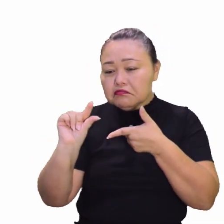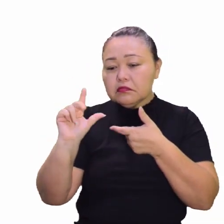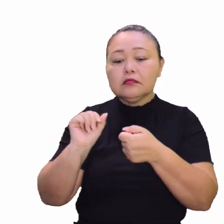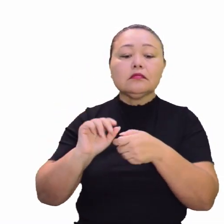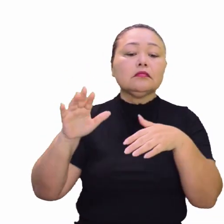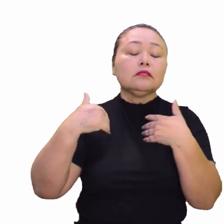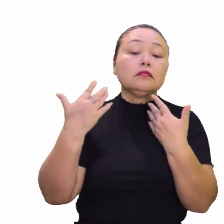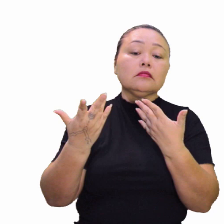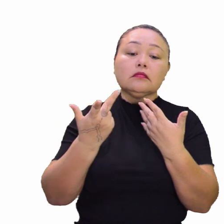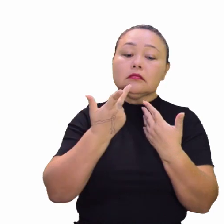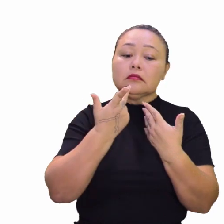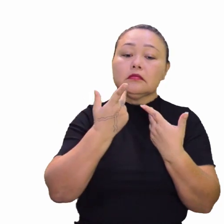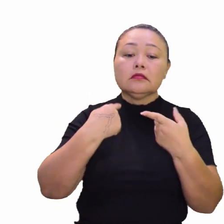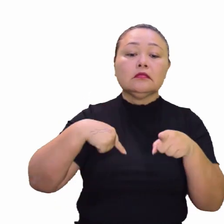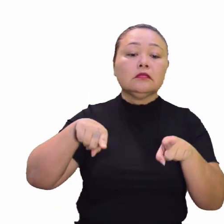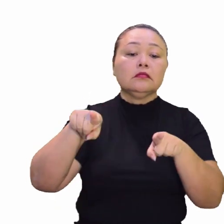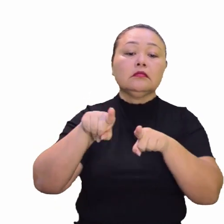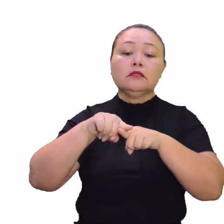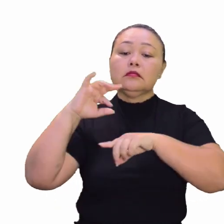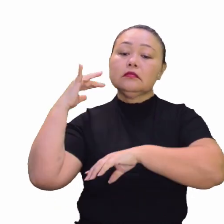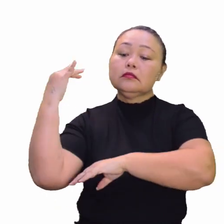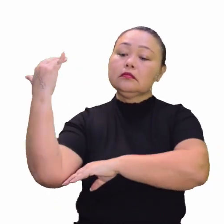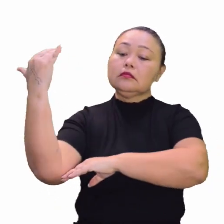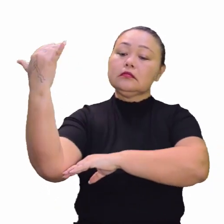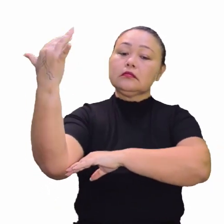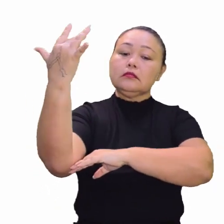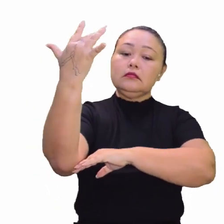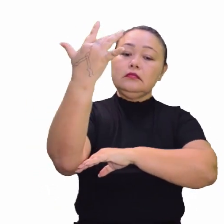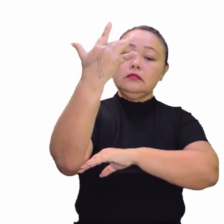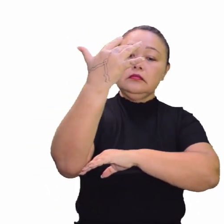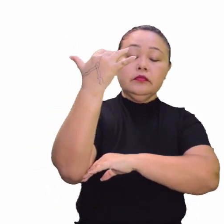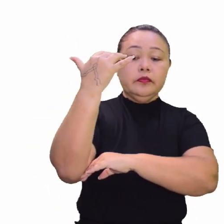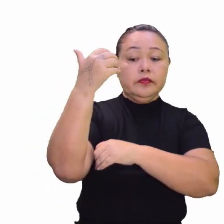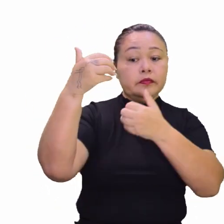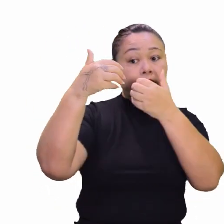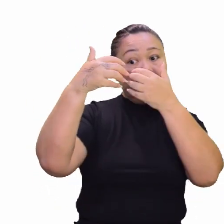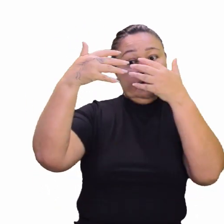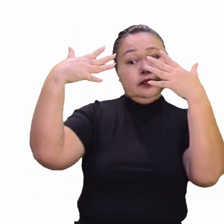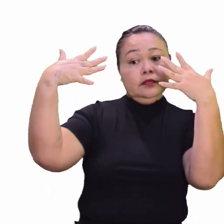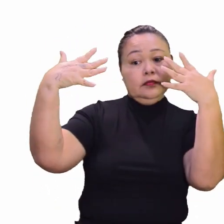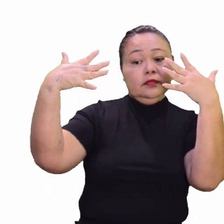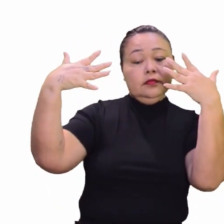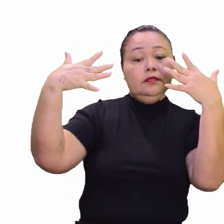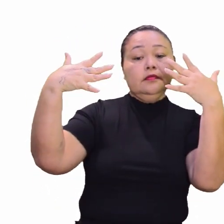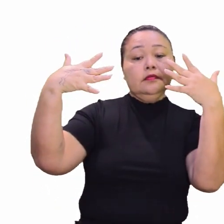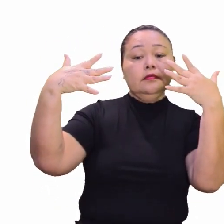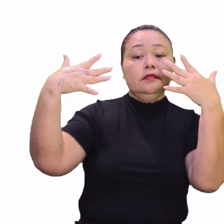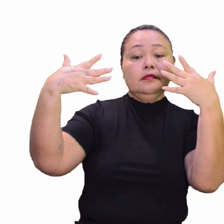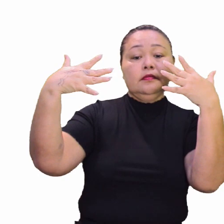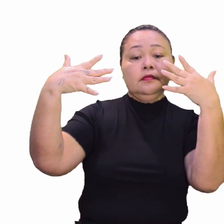biosfera. Falaremos sobre a floresta ombrófila aberta,